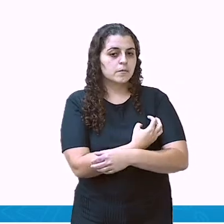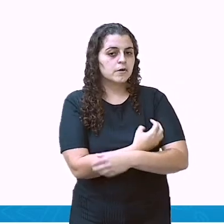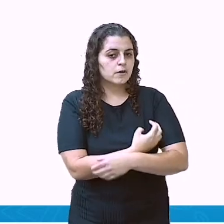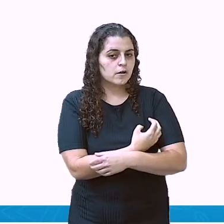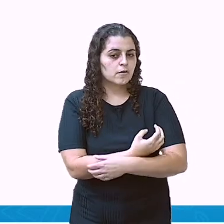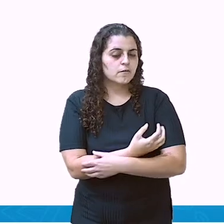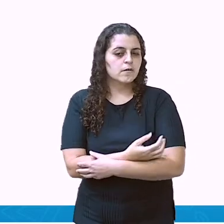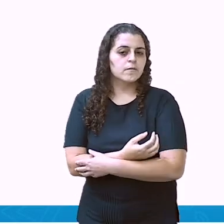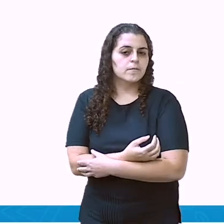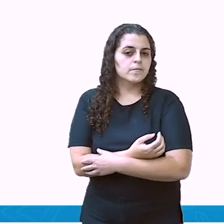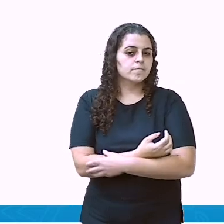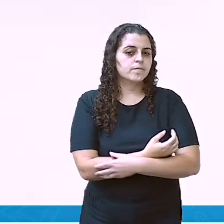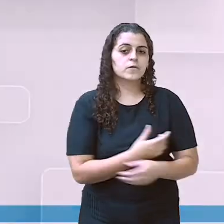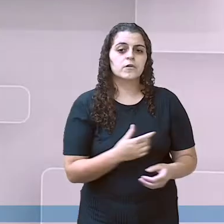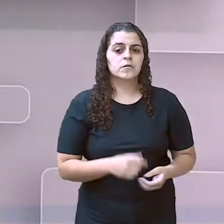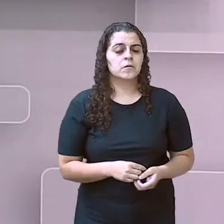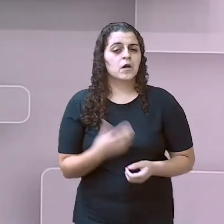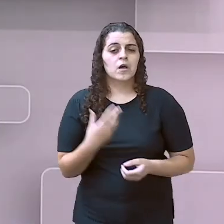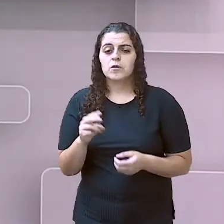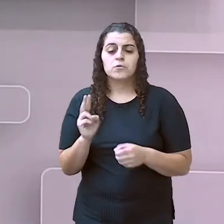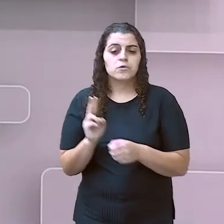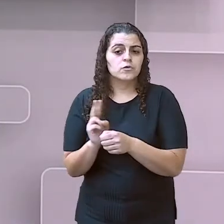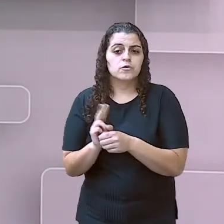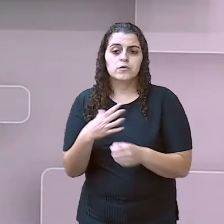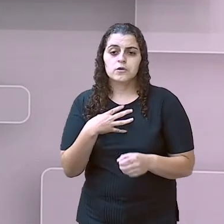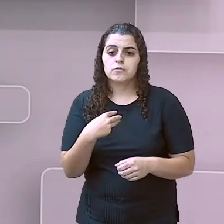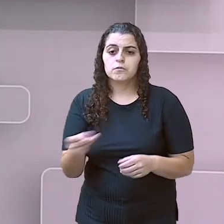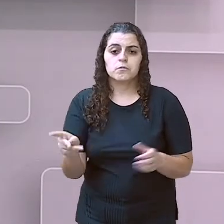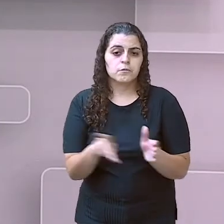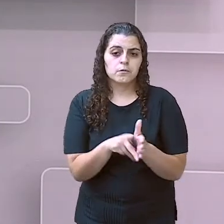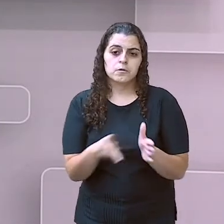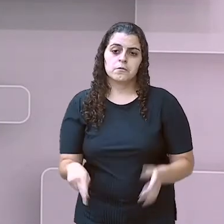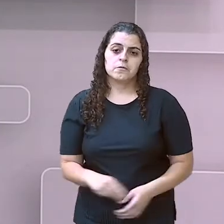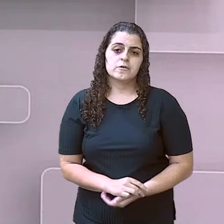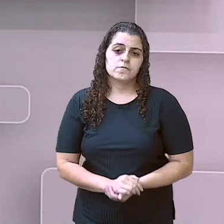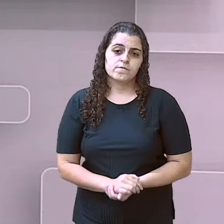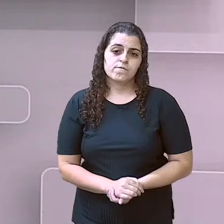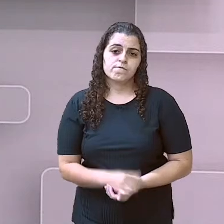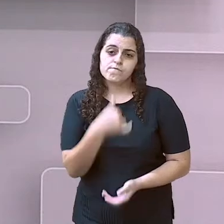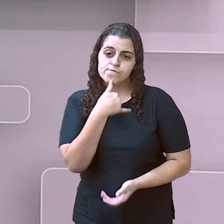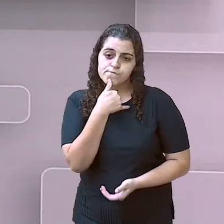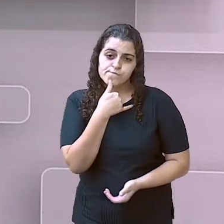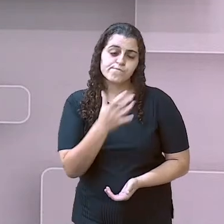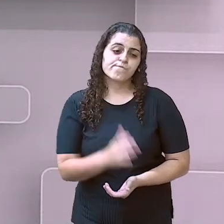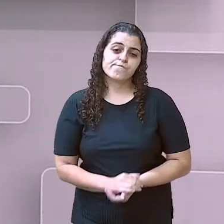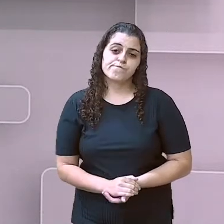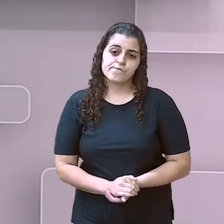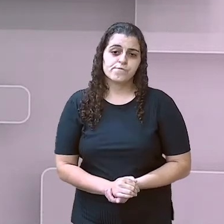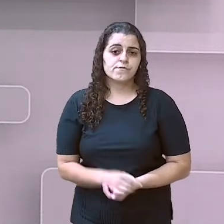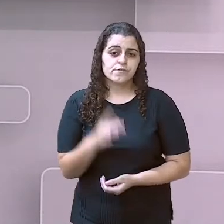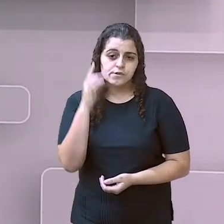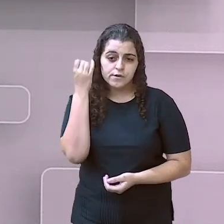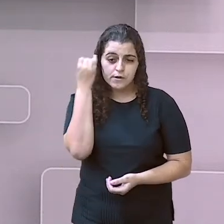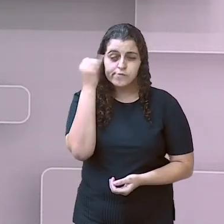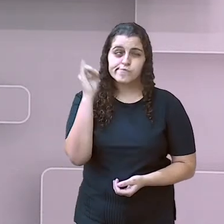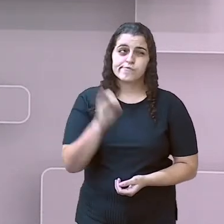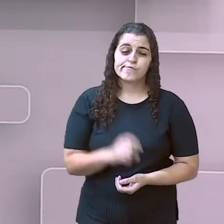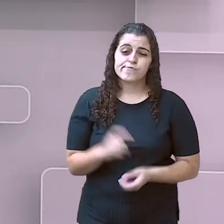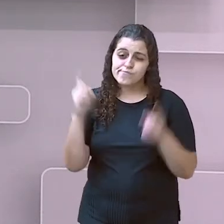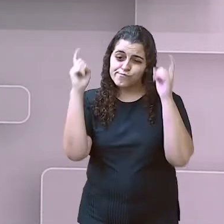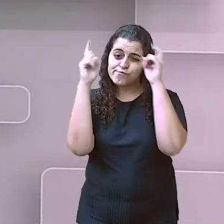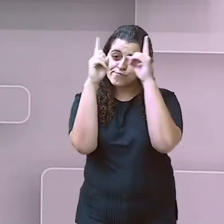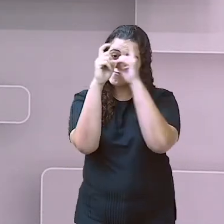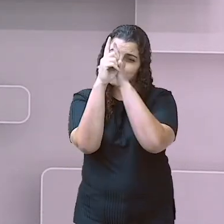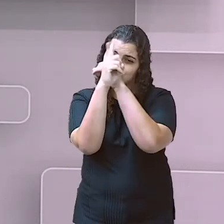nelas. Elas não tinham direito nem de amamentar os próprios filhos. Para vocês terem ideia de como era assim